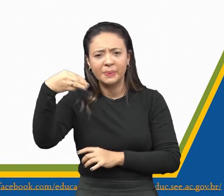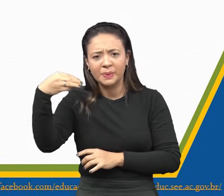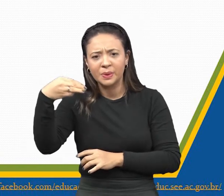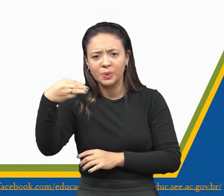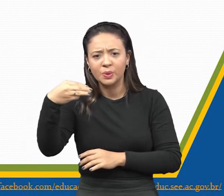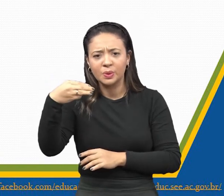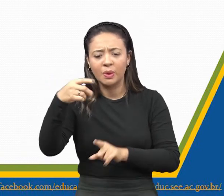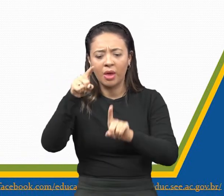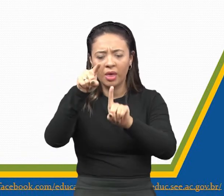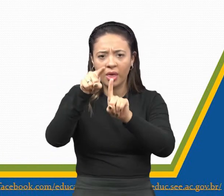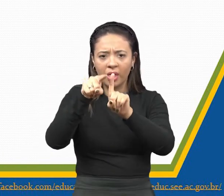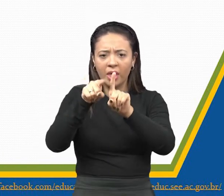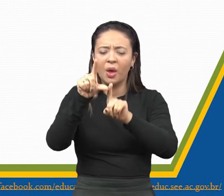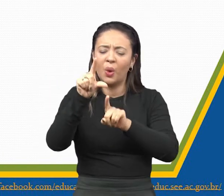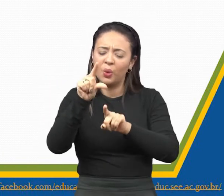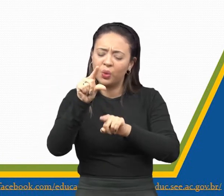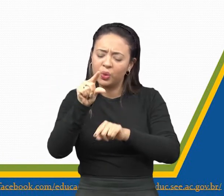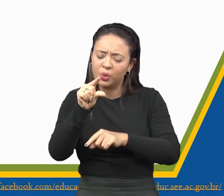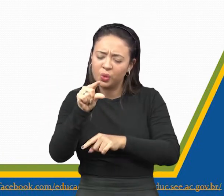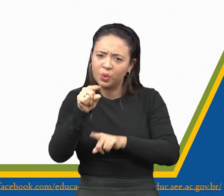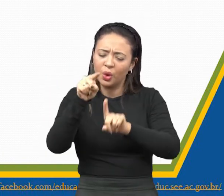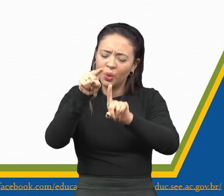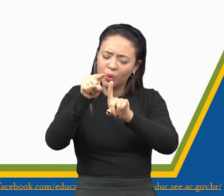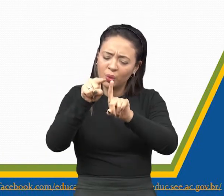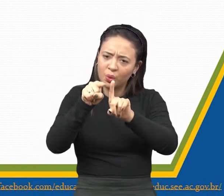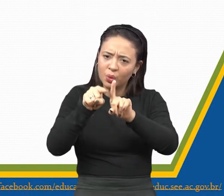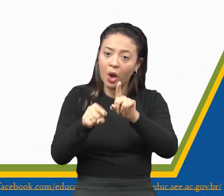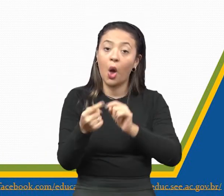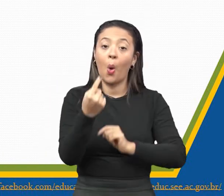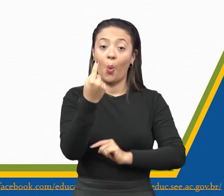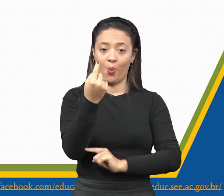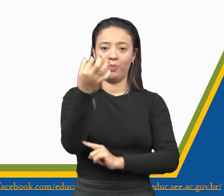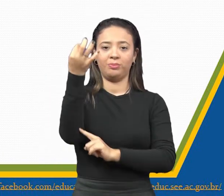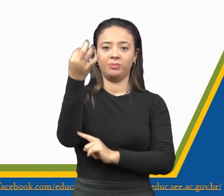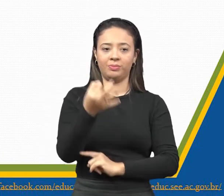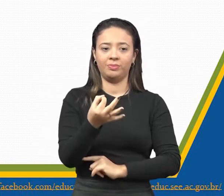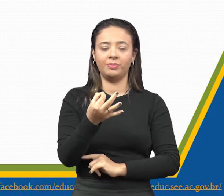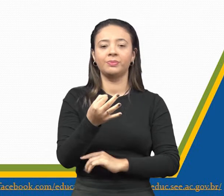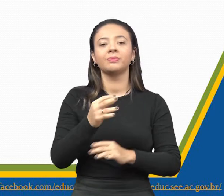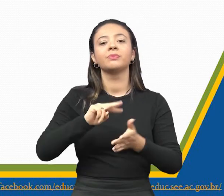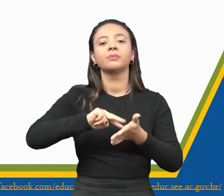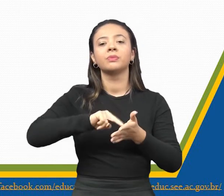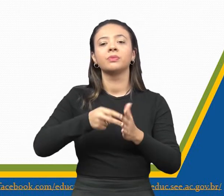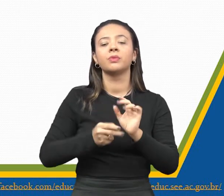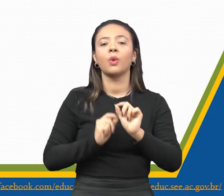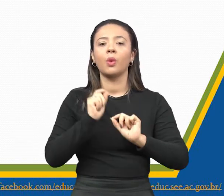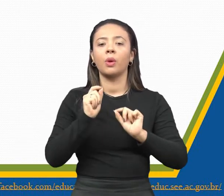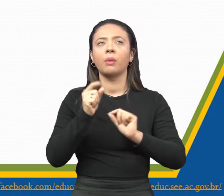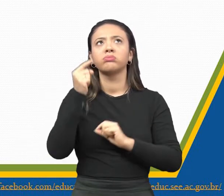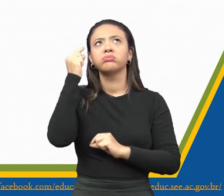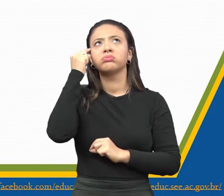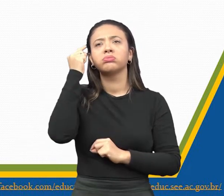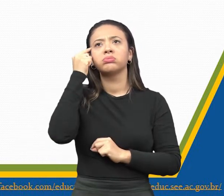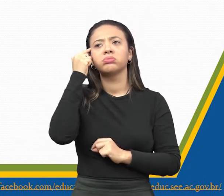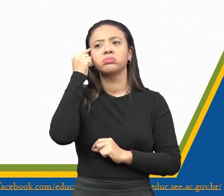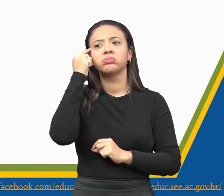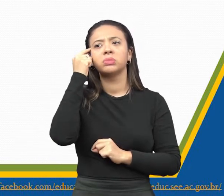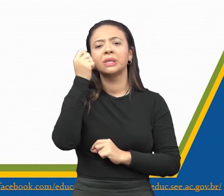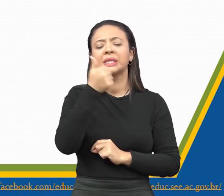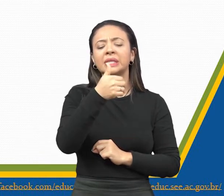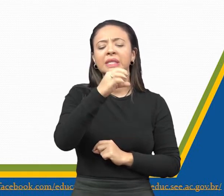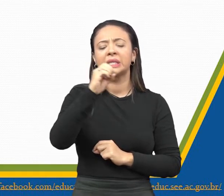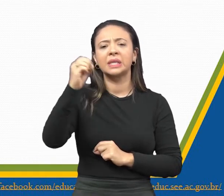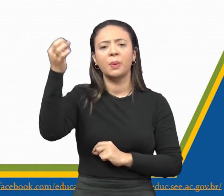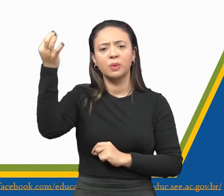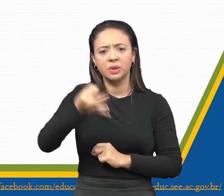minutos, essa temperatura, ela diminui cerca de 1%. Ou seja, vamos imaginar aí, 100%